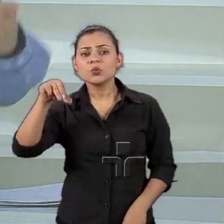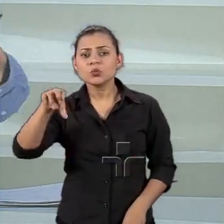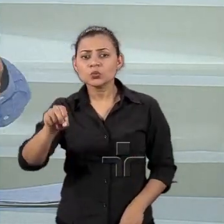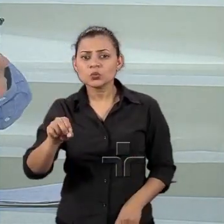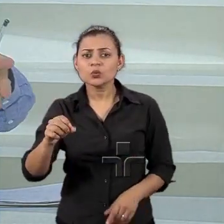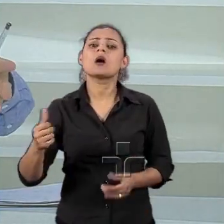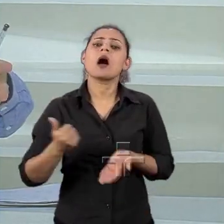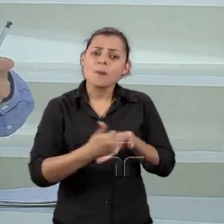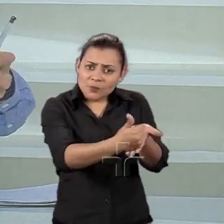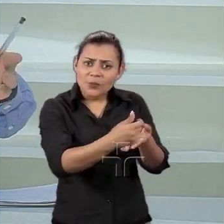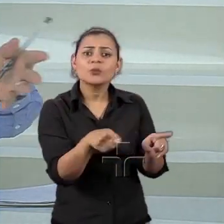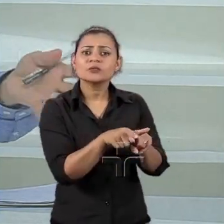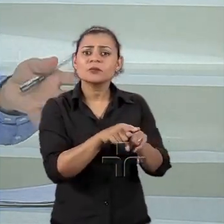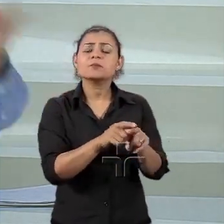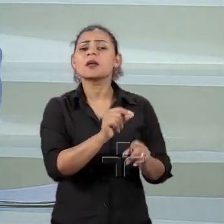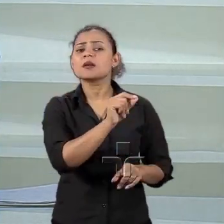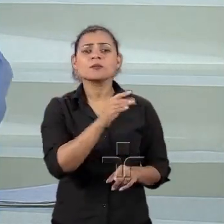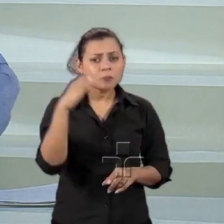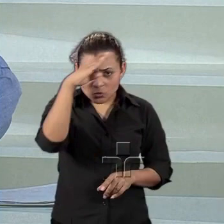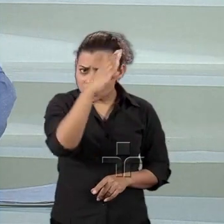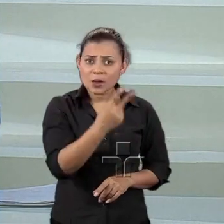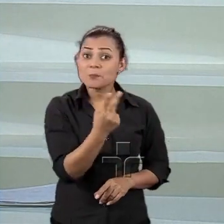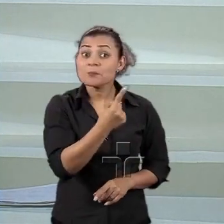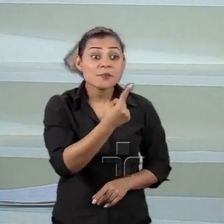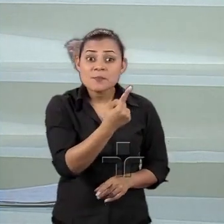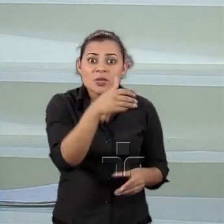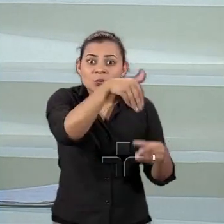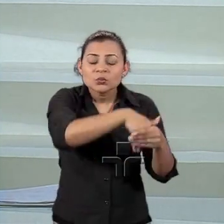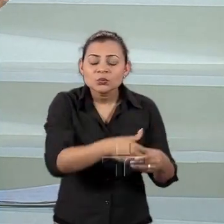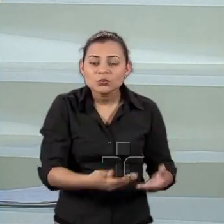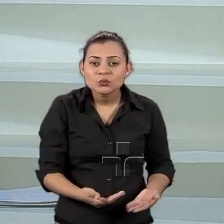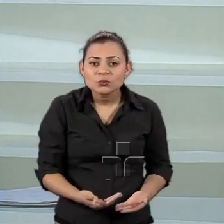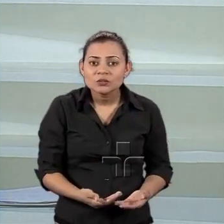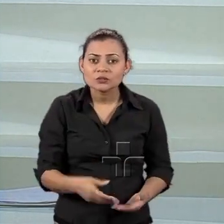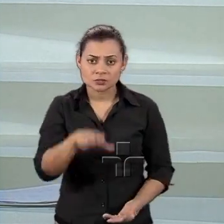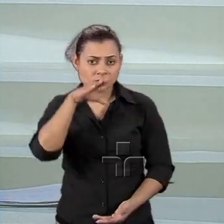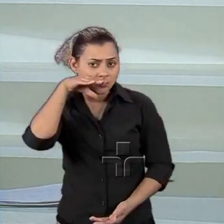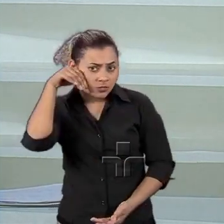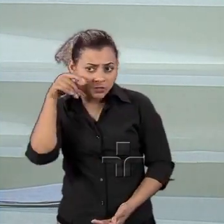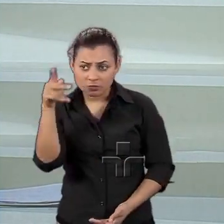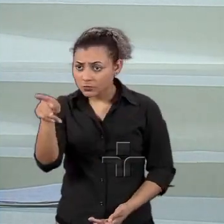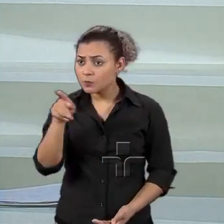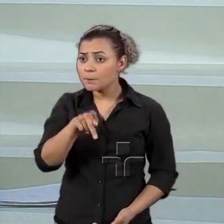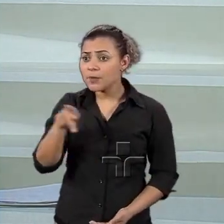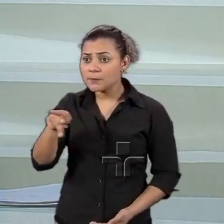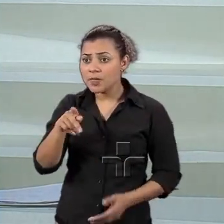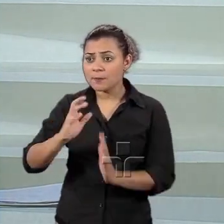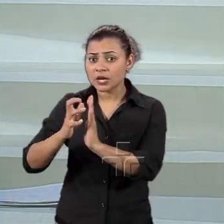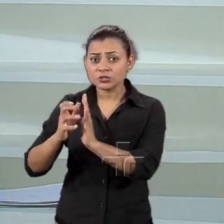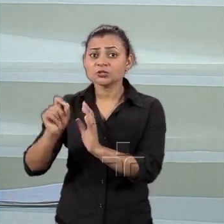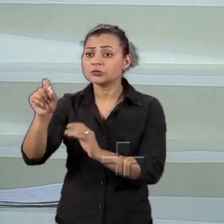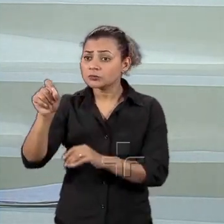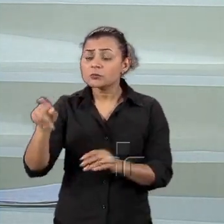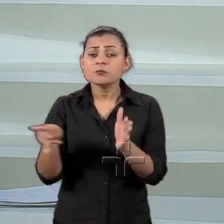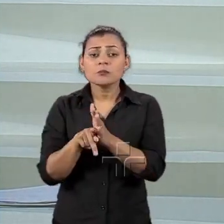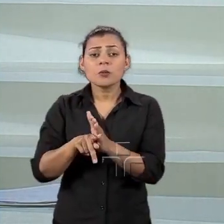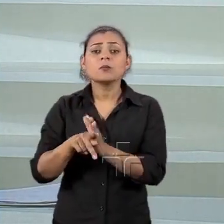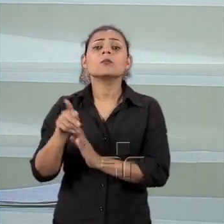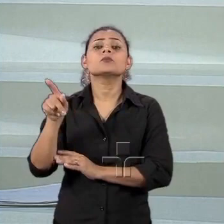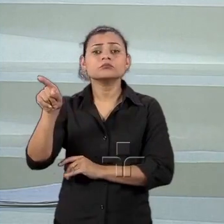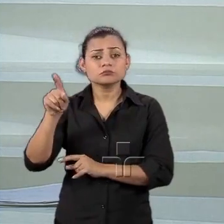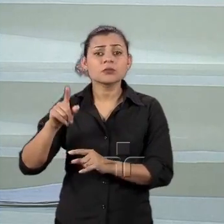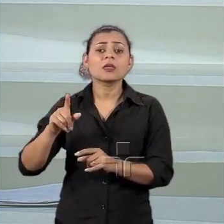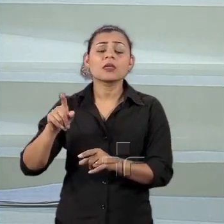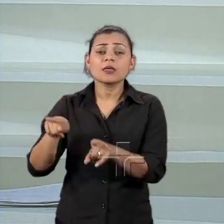Bolsonaro já no primeiro turno. E o Ciro, o seu Ciro, que é o presidente do PP, está lá no Piauí, eu estive no Piauí agora, fazendo